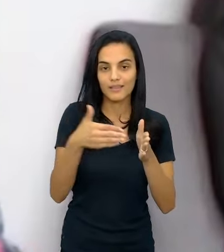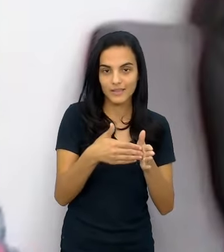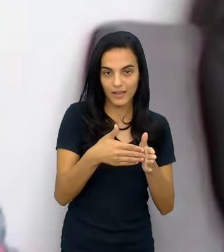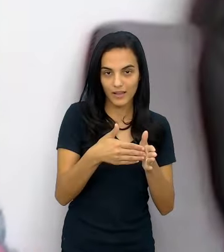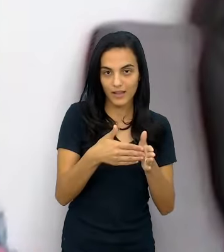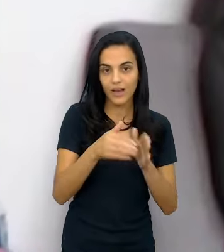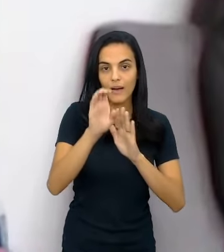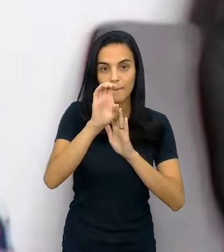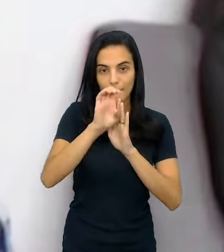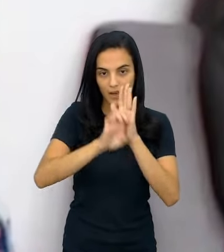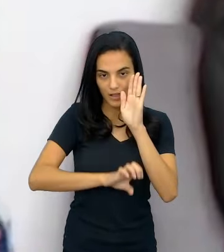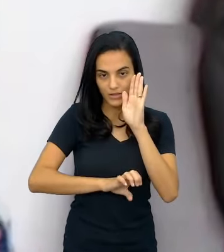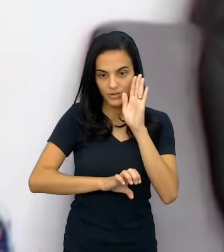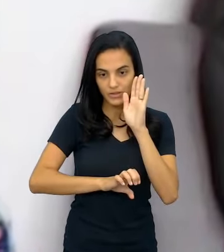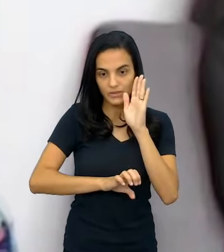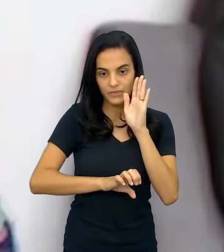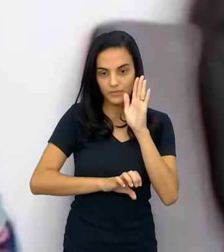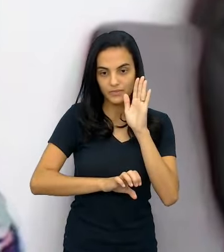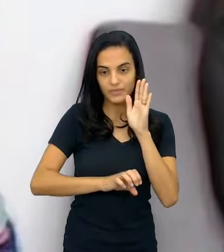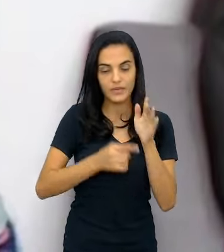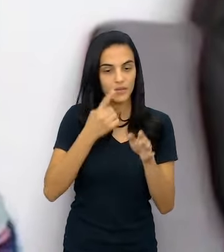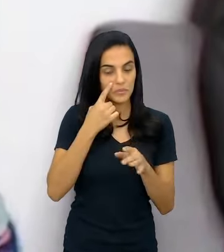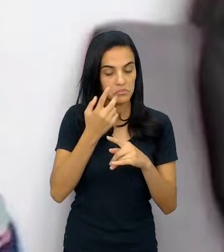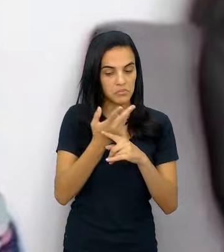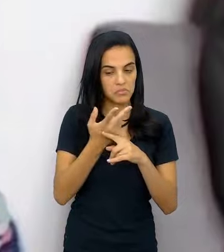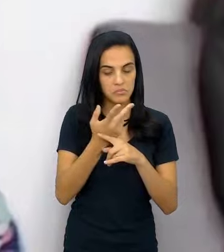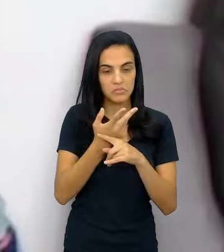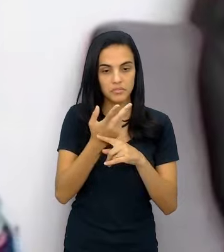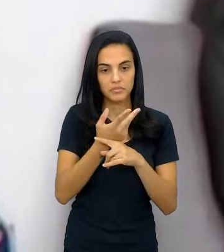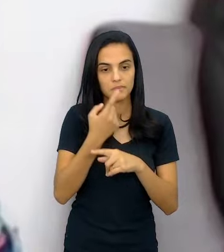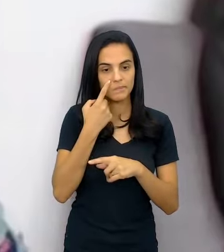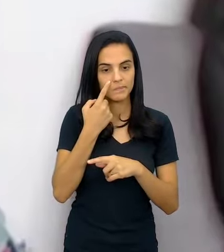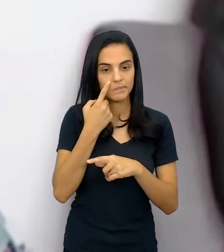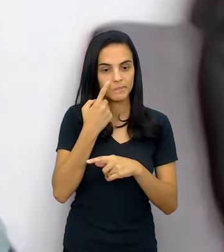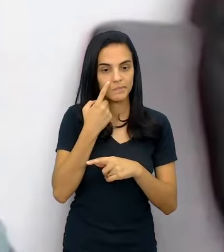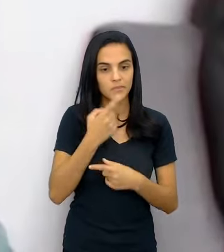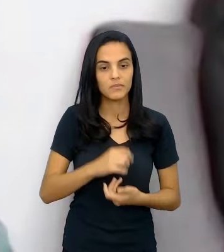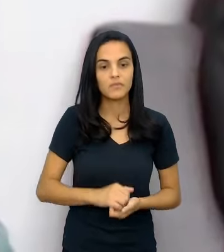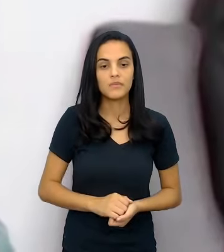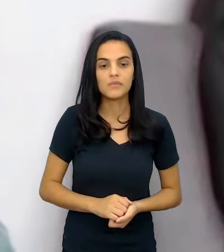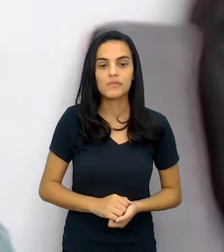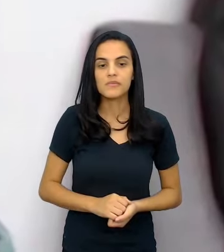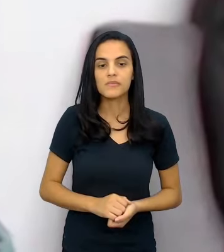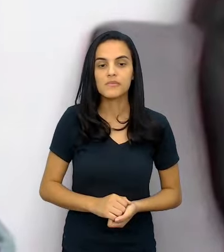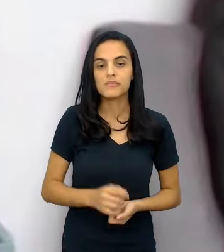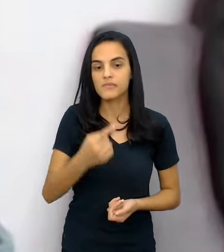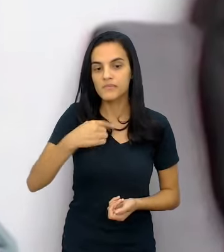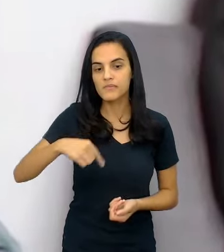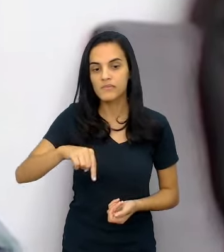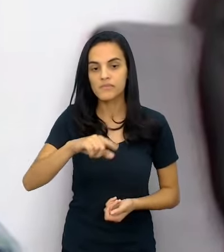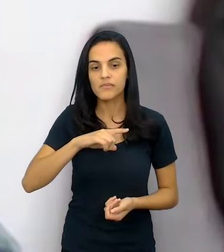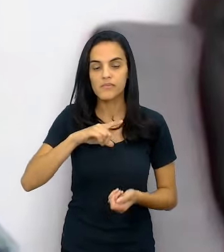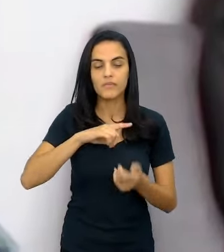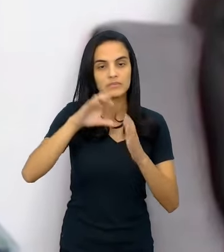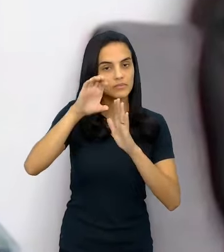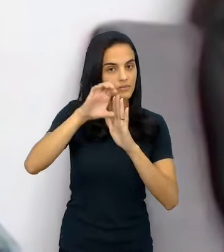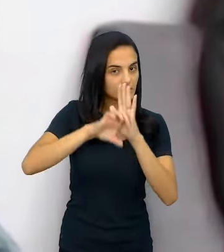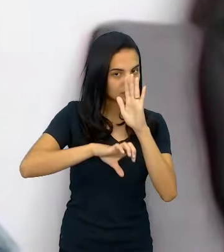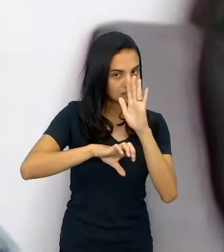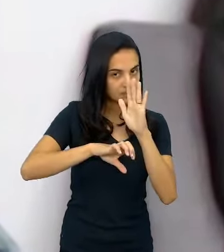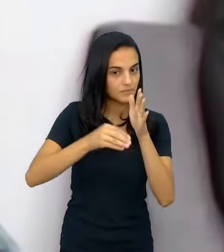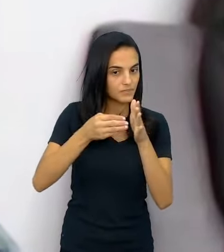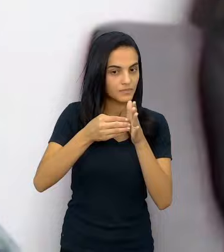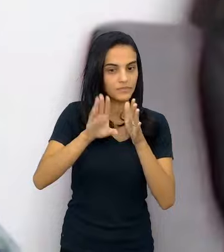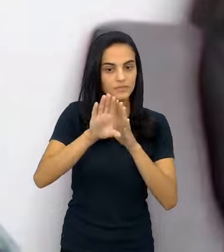a página, vamos lá, eu devia ter anotado ali na frente, nós temos até a